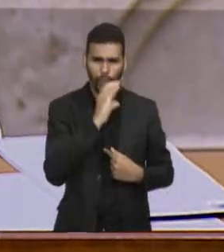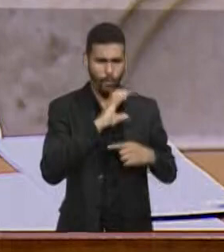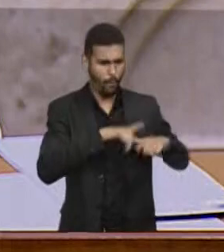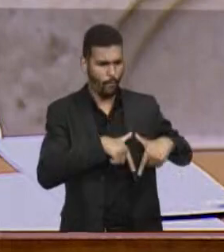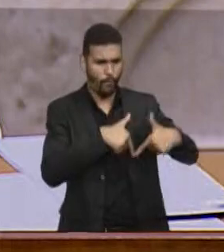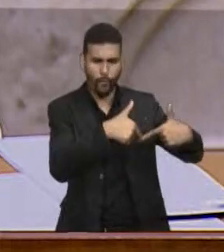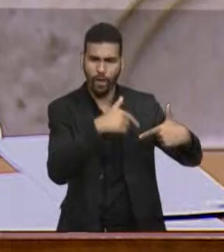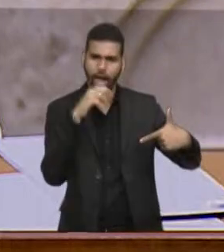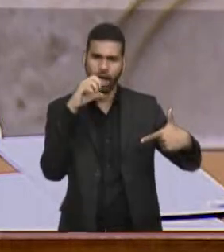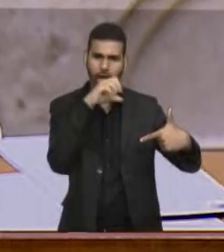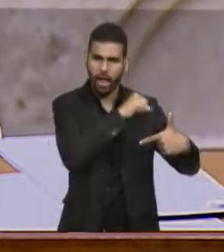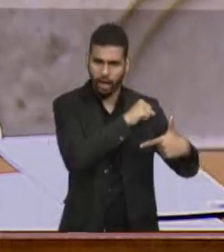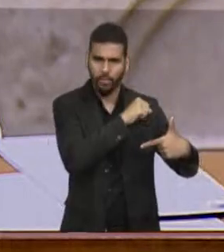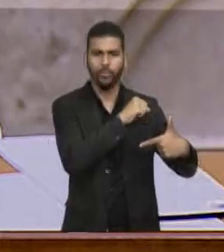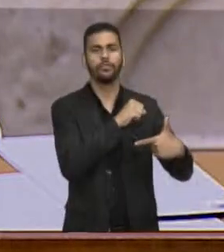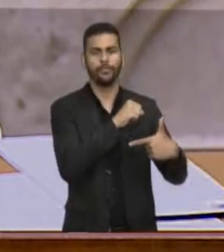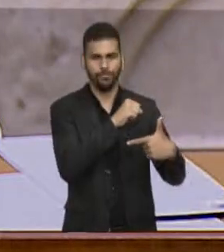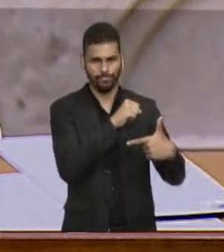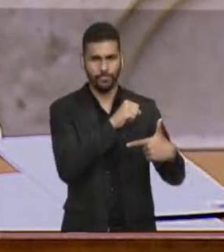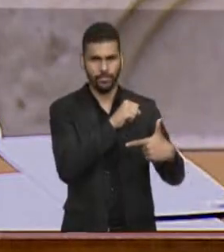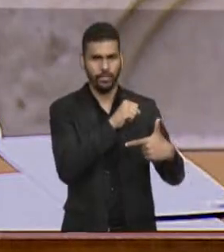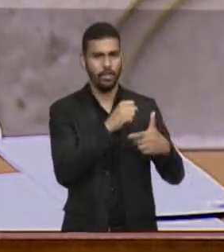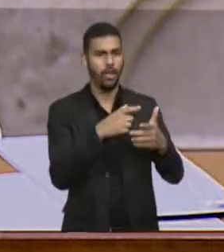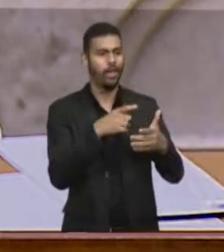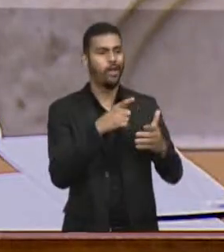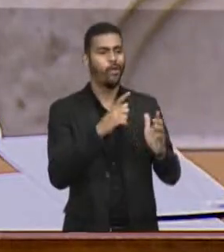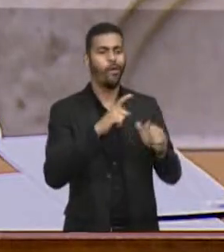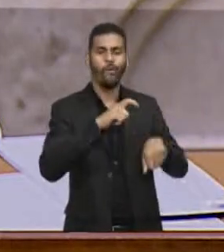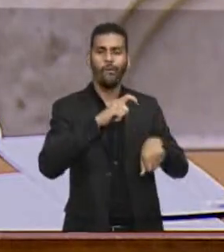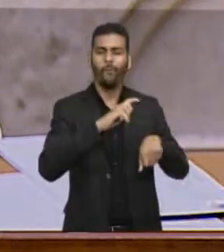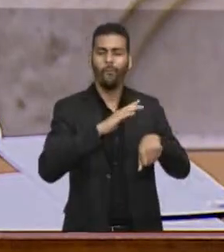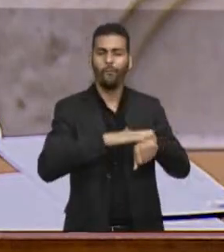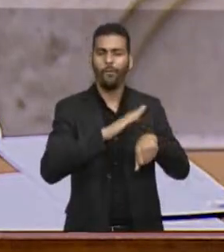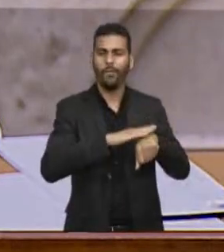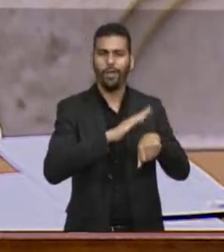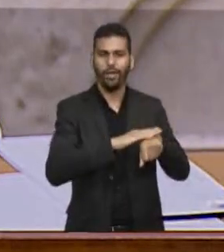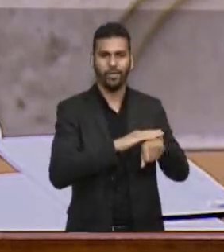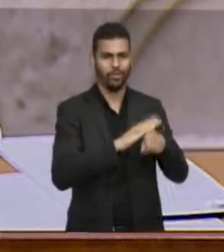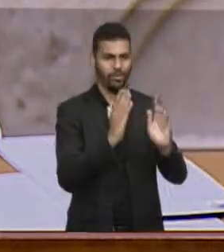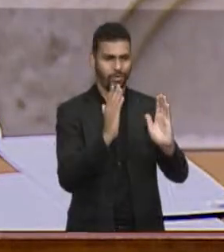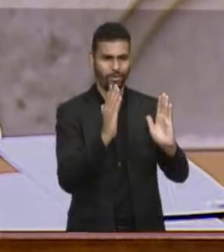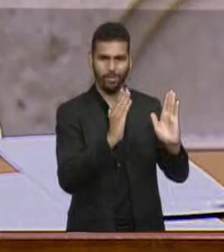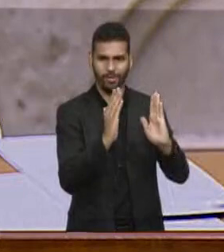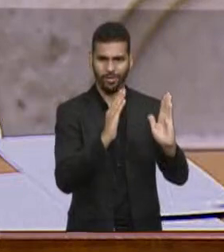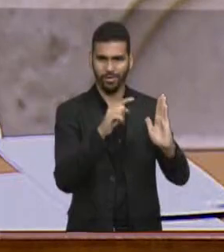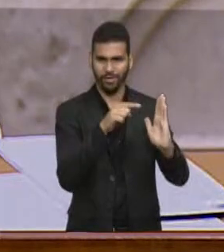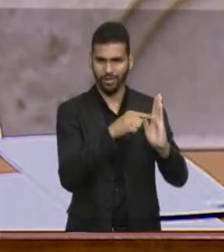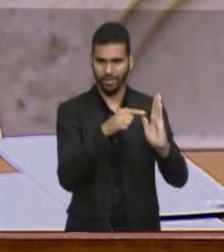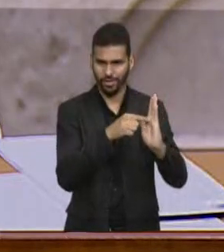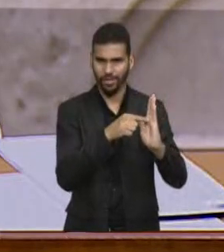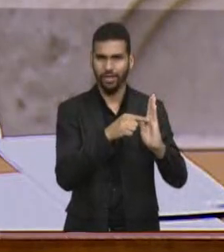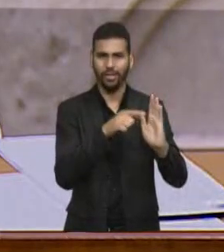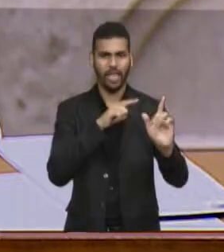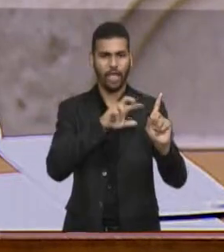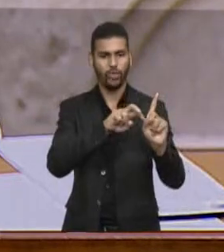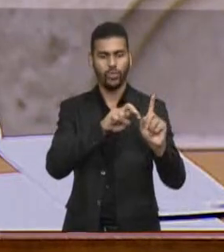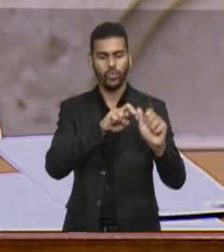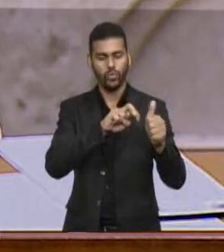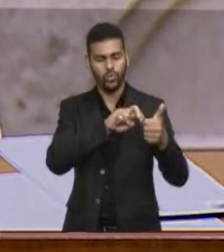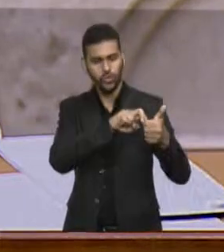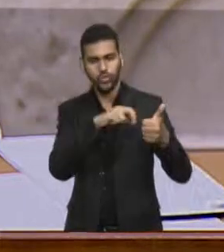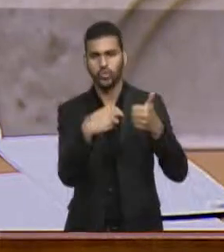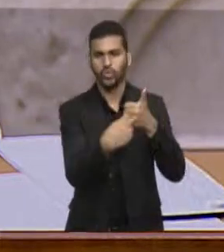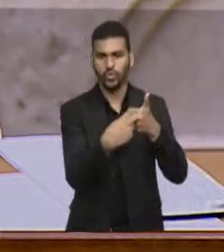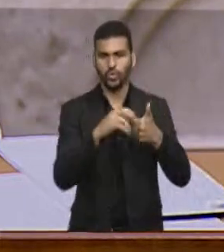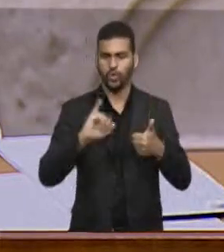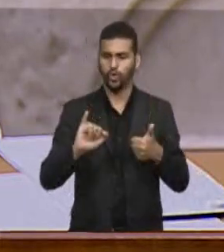que antecede a o momento de realização dos juris porque